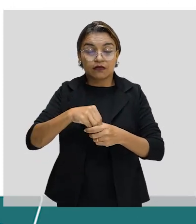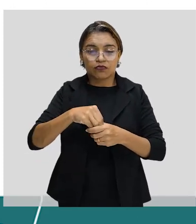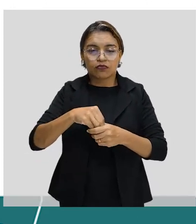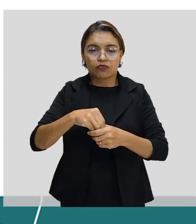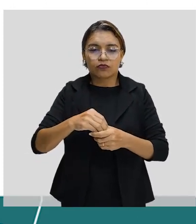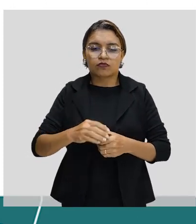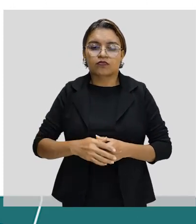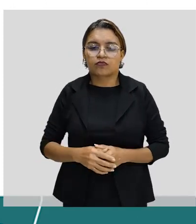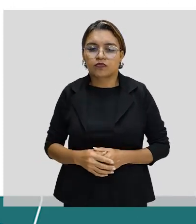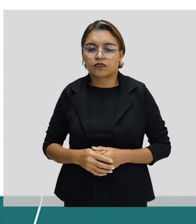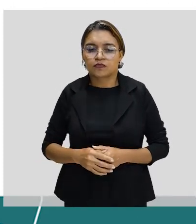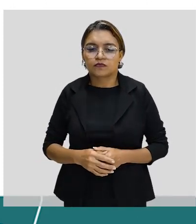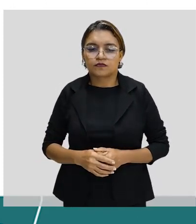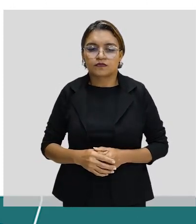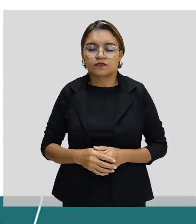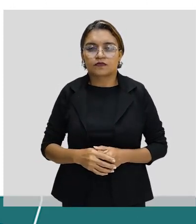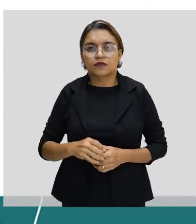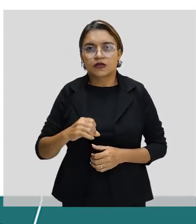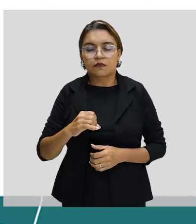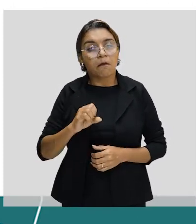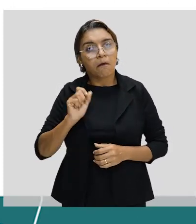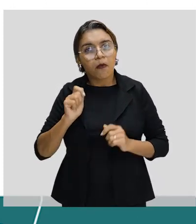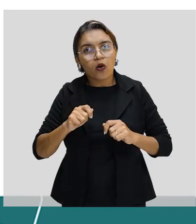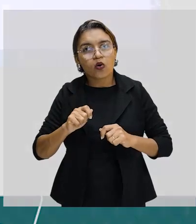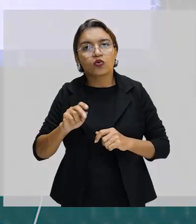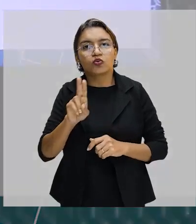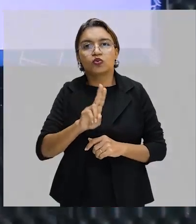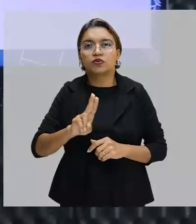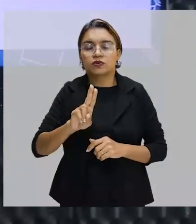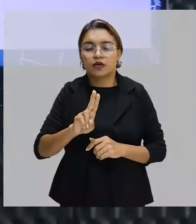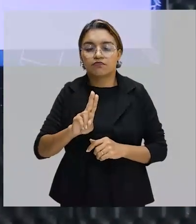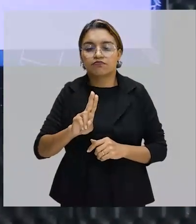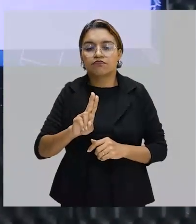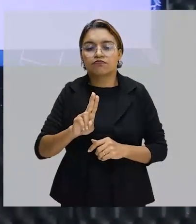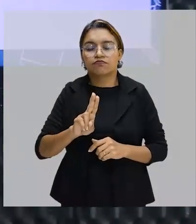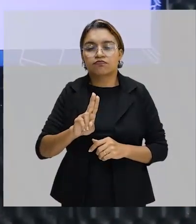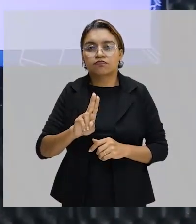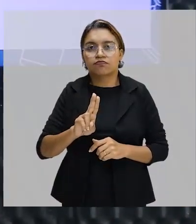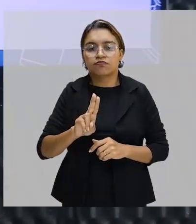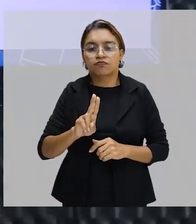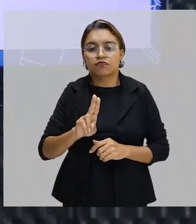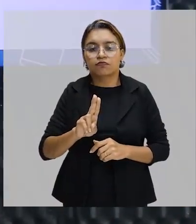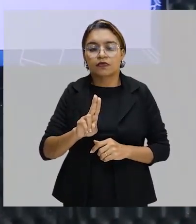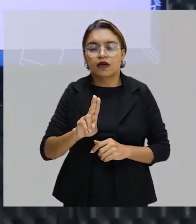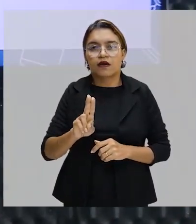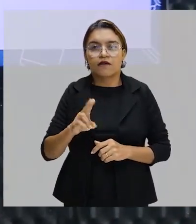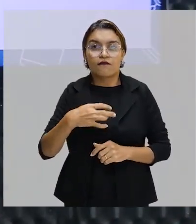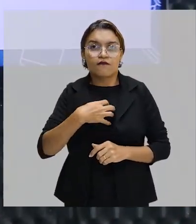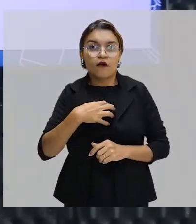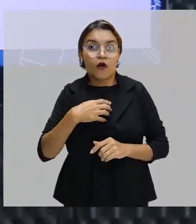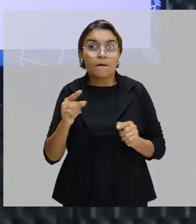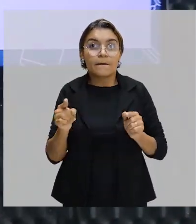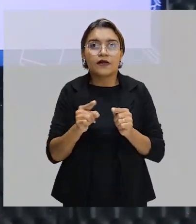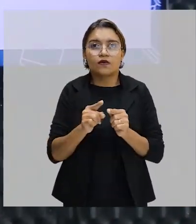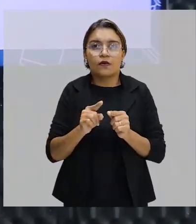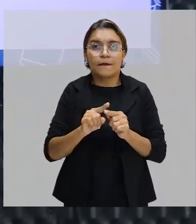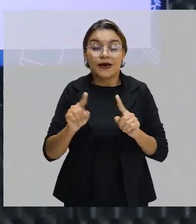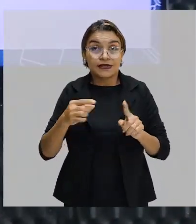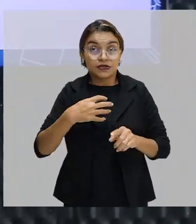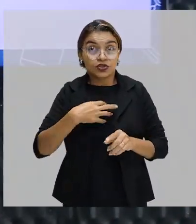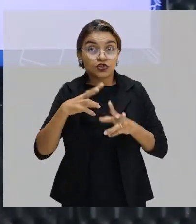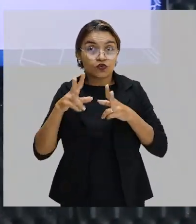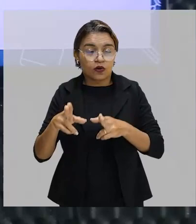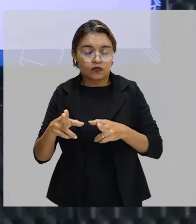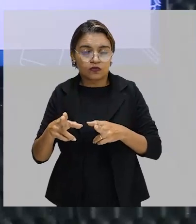I'm in the bus, que é um som apenas. Eu estou no ônibus. O sentido é o mesmo, tá? He's my